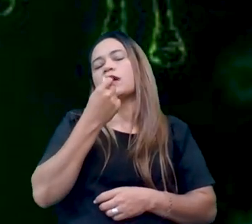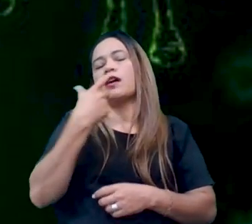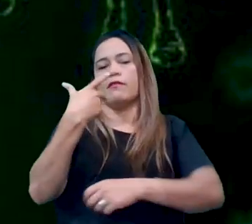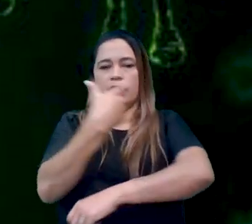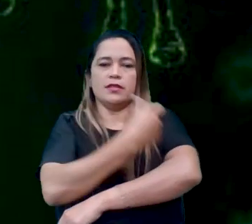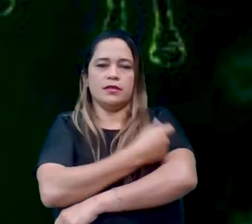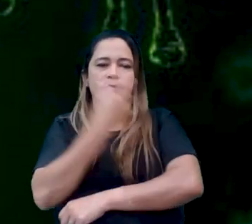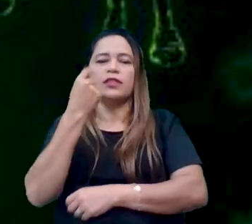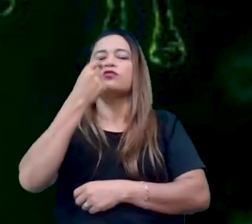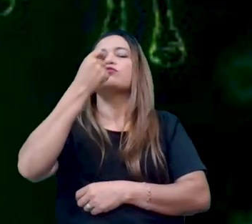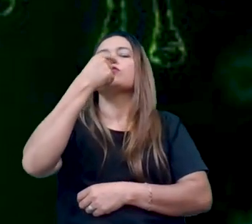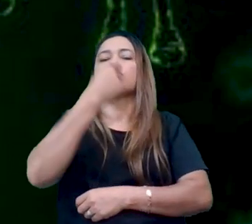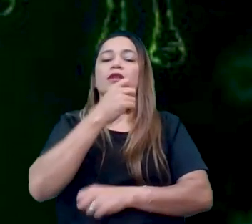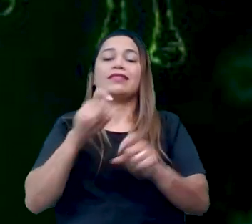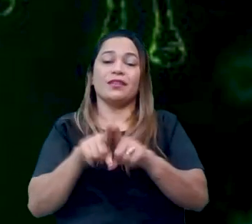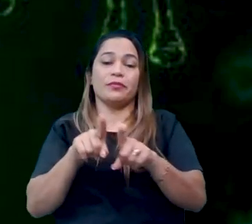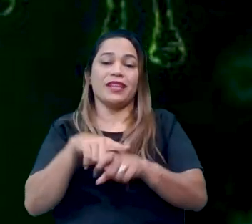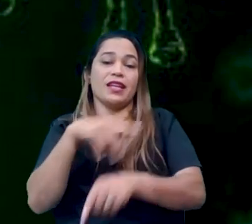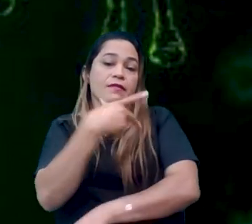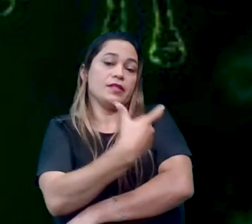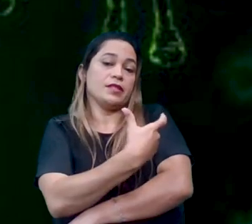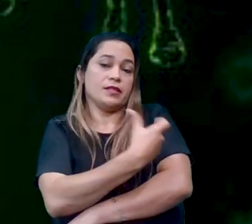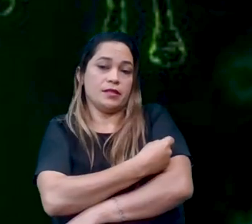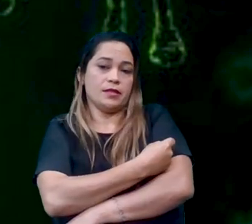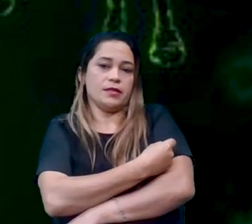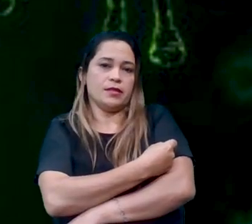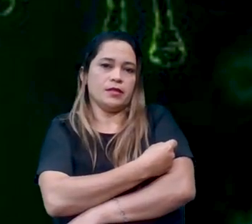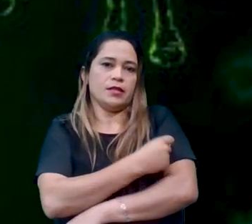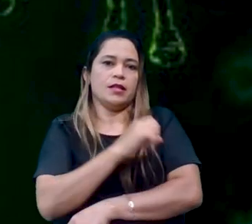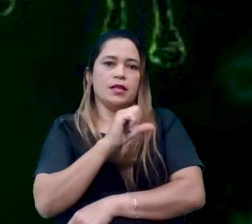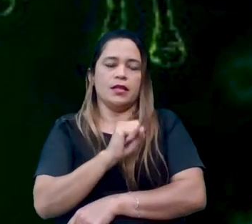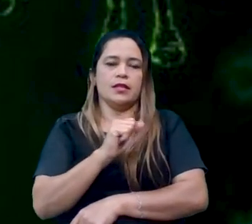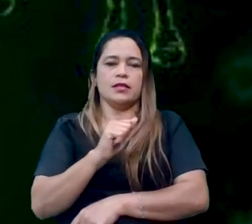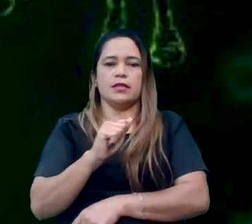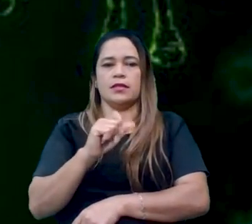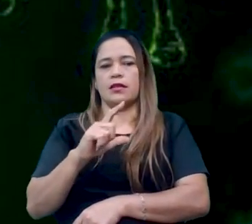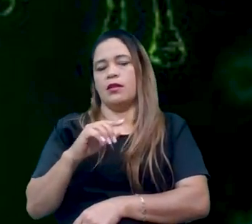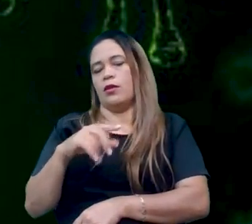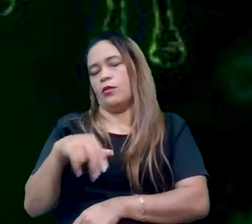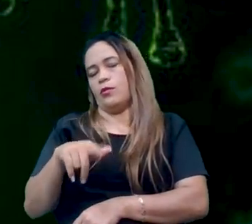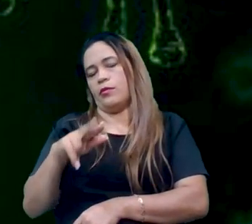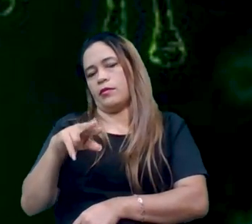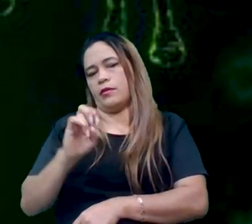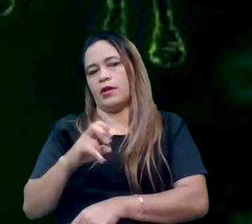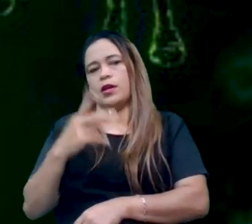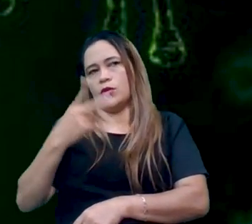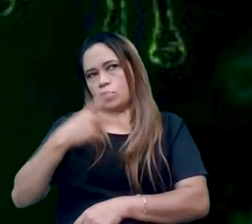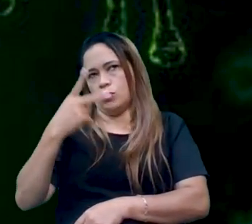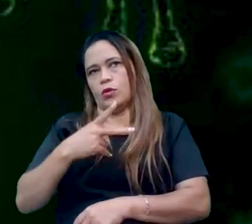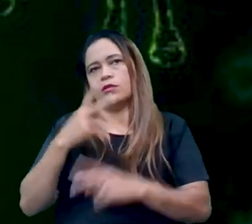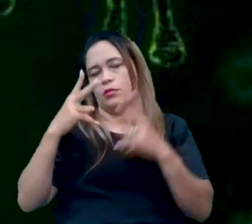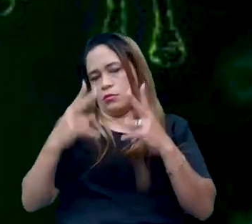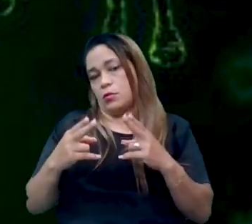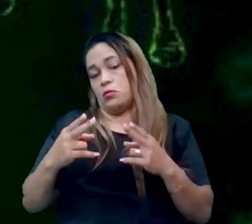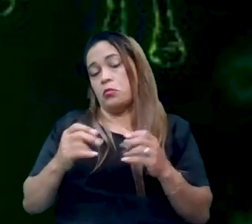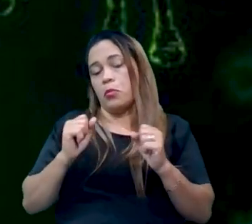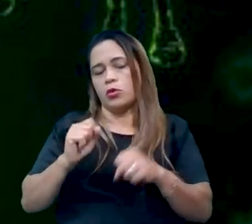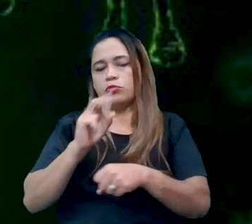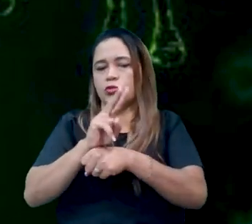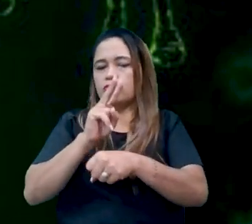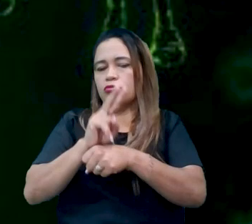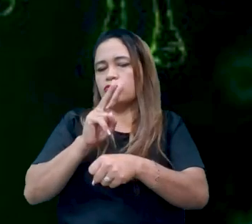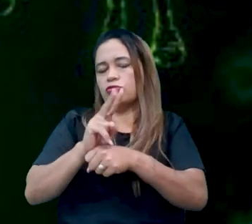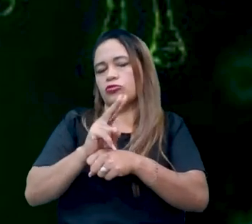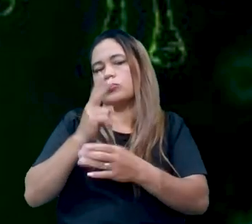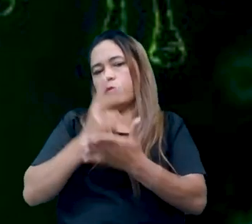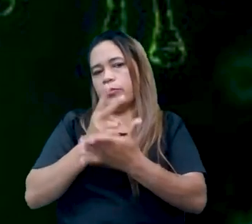época, e também a vacina injetável, que é a vacina da Salk. As duas são vacinas que servem para a mesma doença e que protegem contra essa